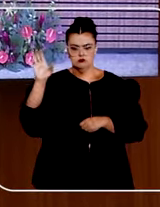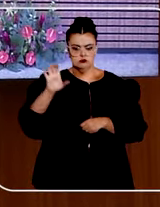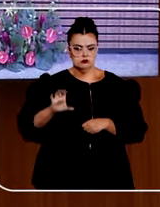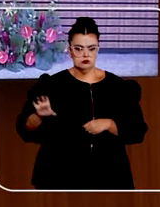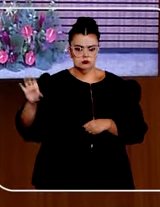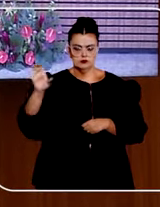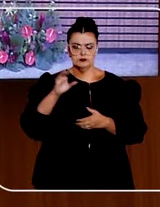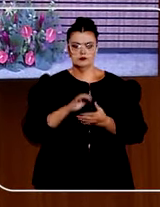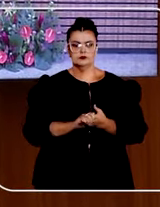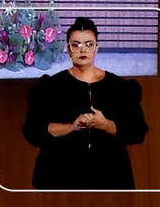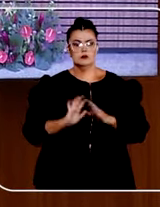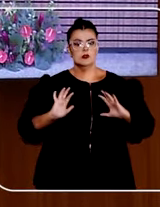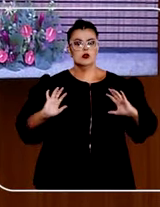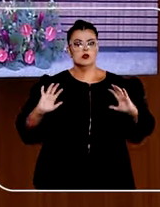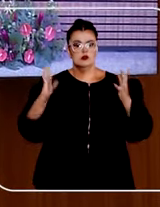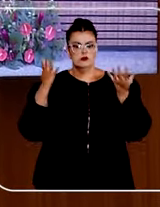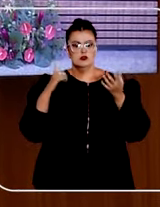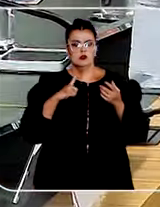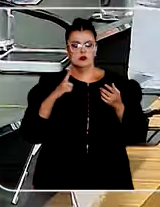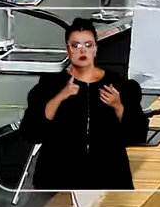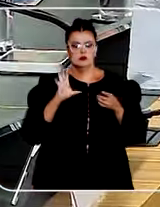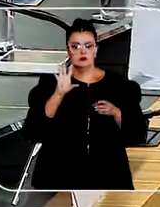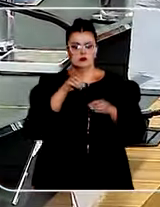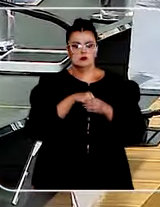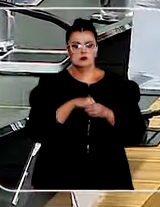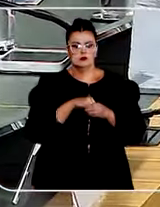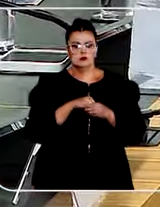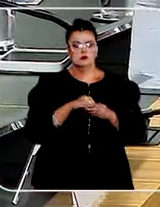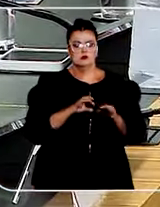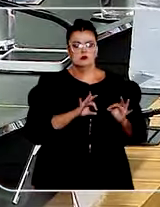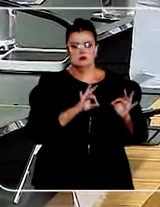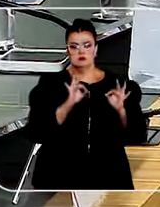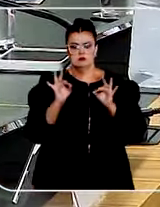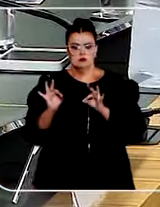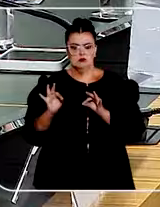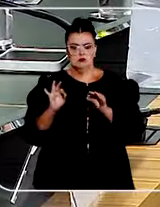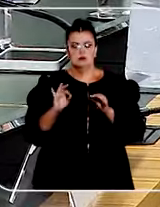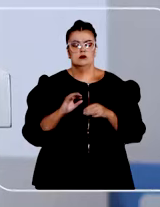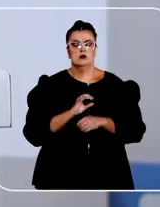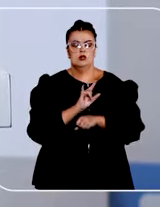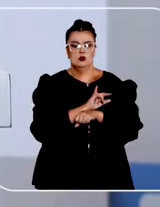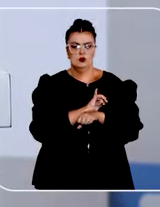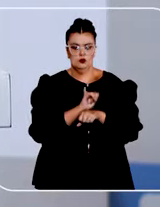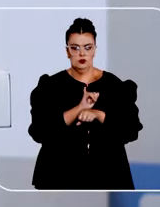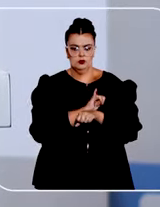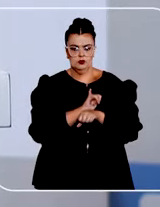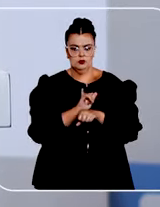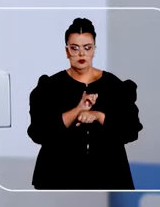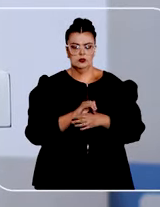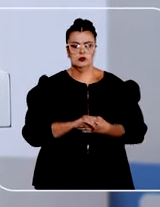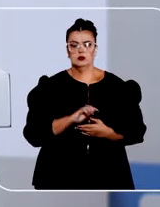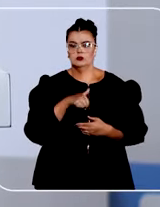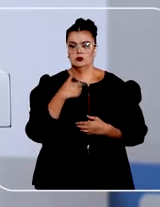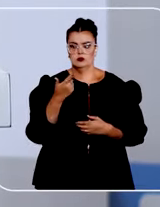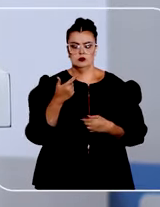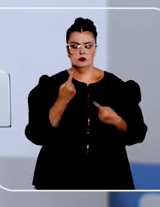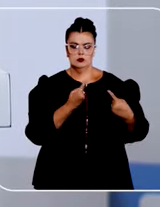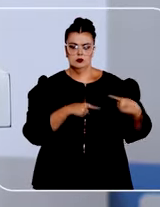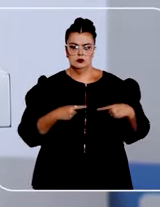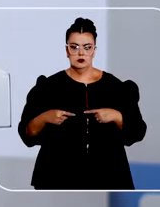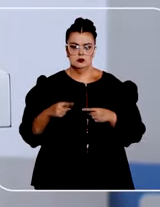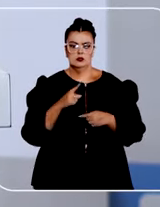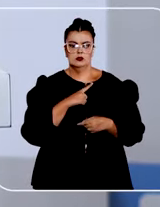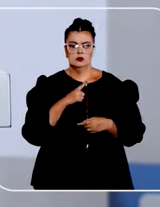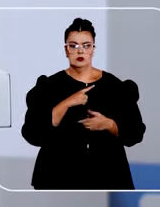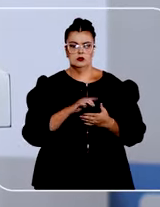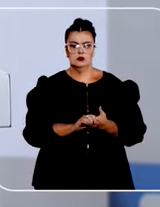a íntegra do evento pode ser conferida no canal do STJ no YouTube outro debate em curso no STJ